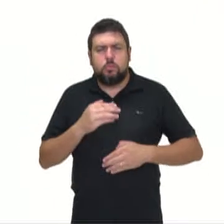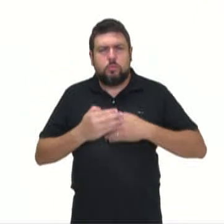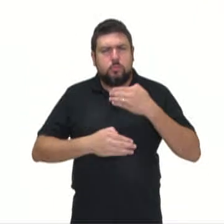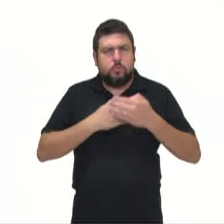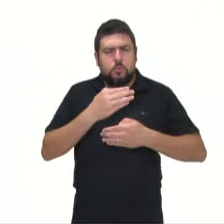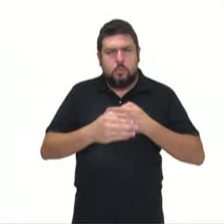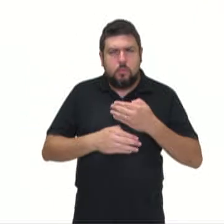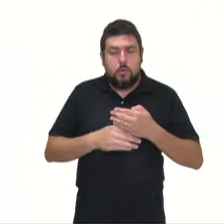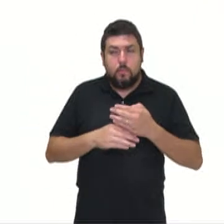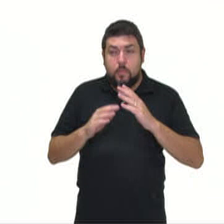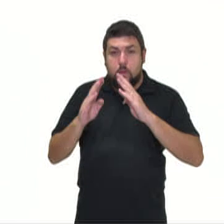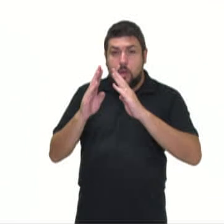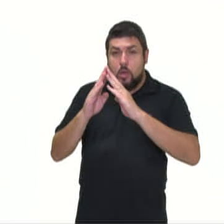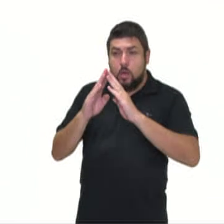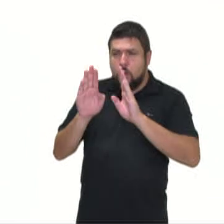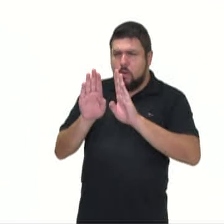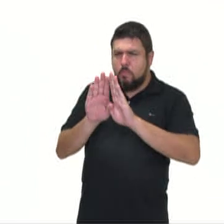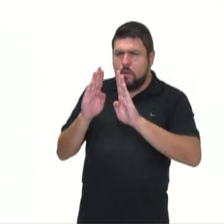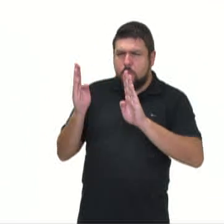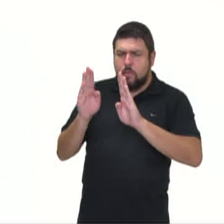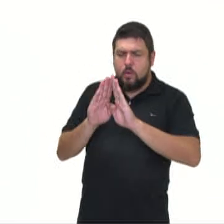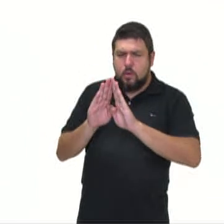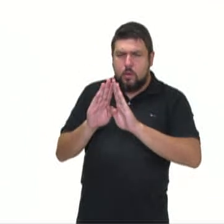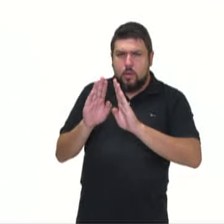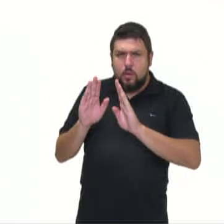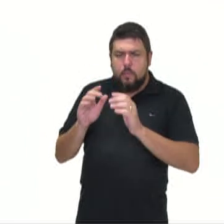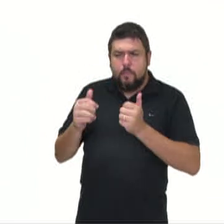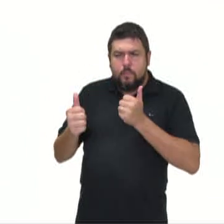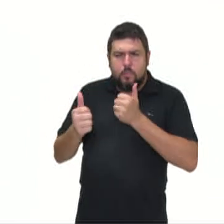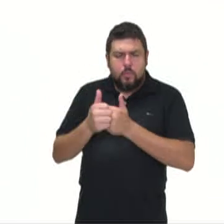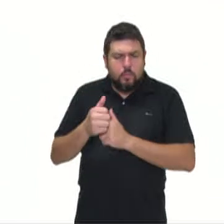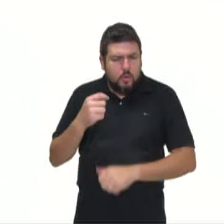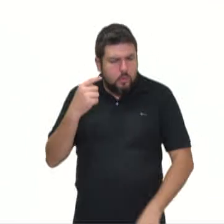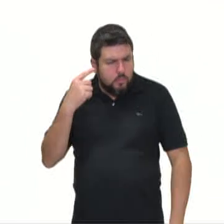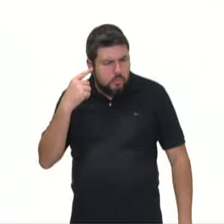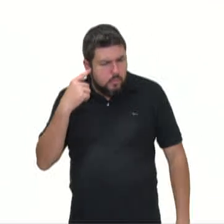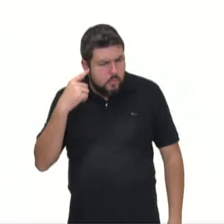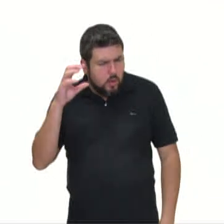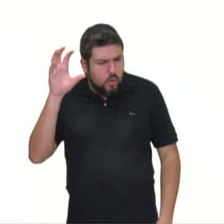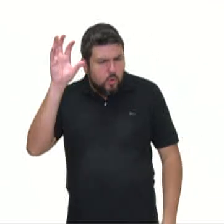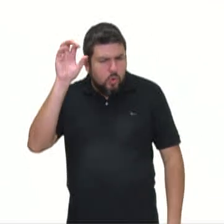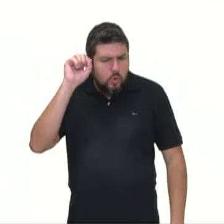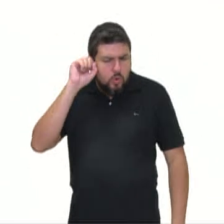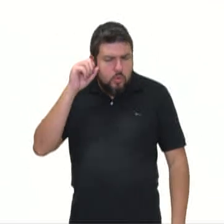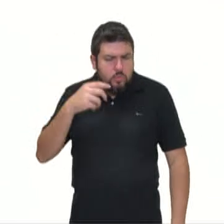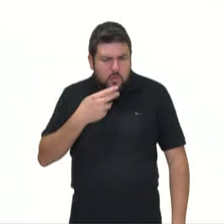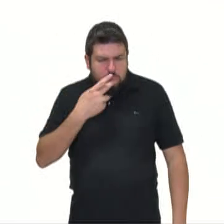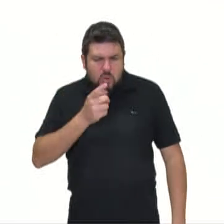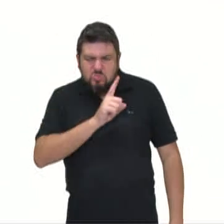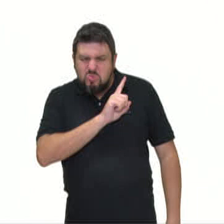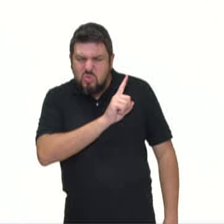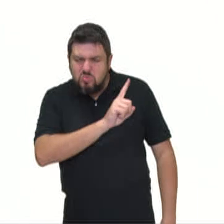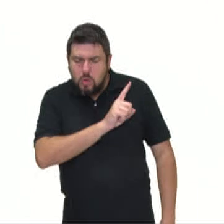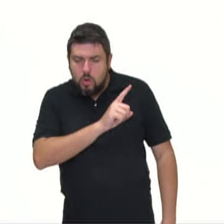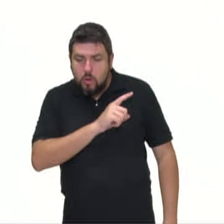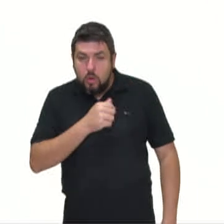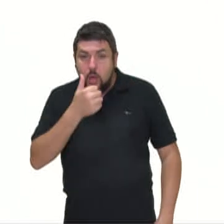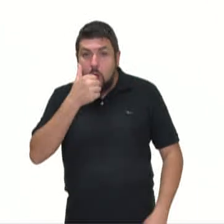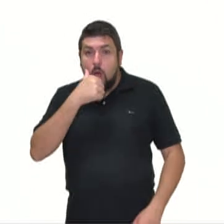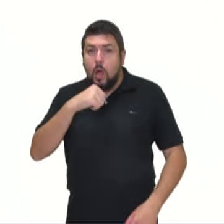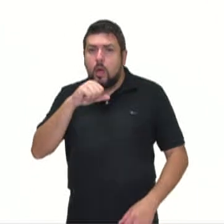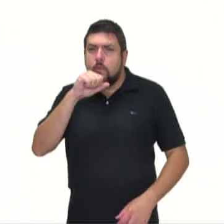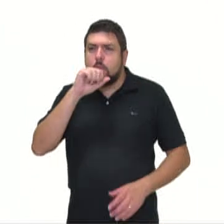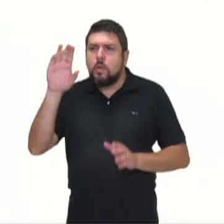sua casa, ouvindo humilde e silenciosa a sua recusa, apareceu sua mãe. Ela devia estar